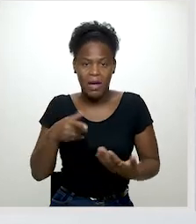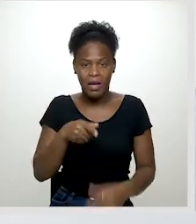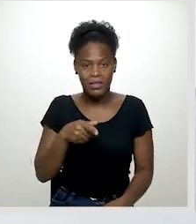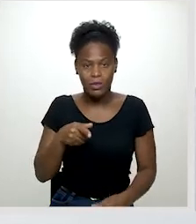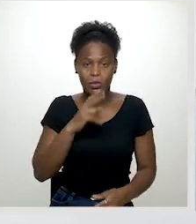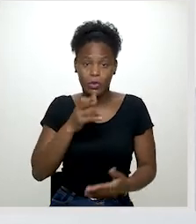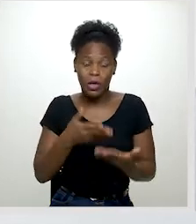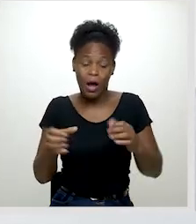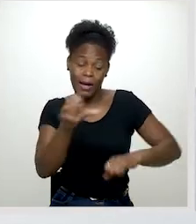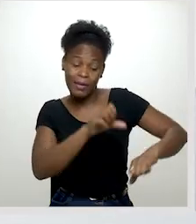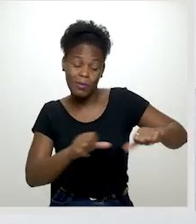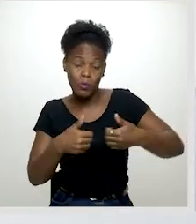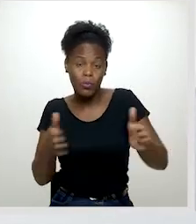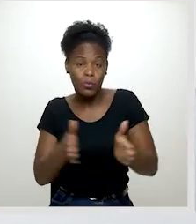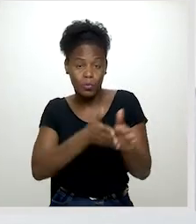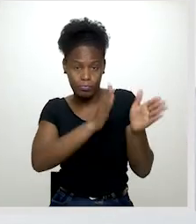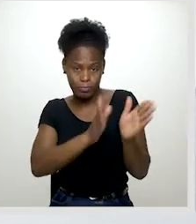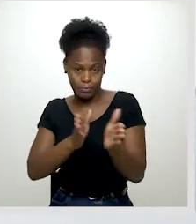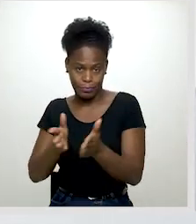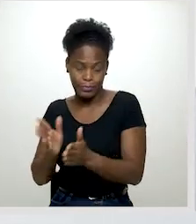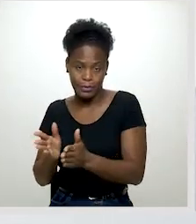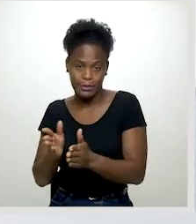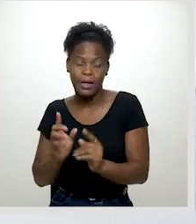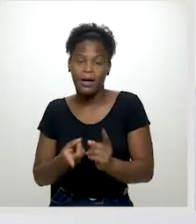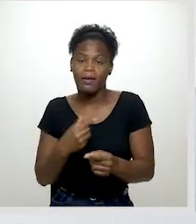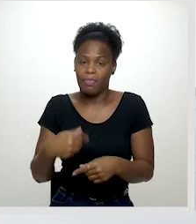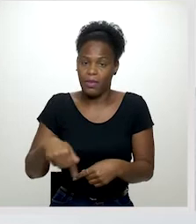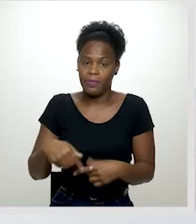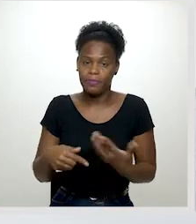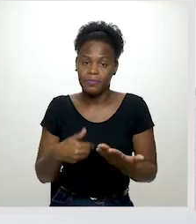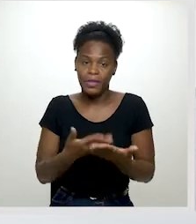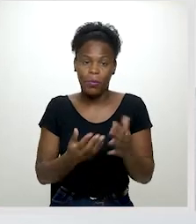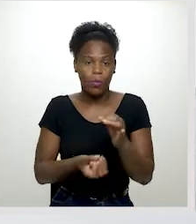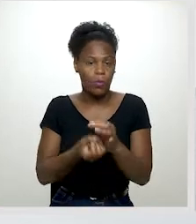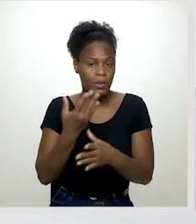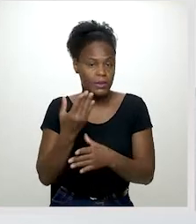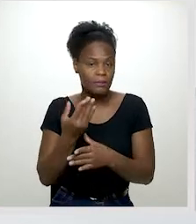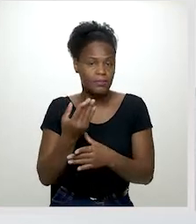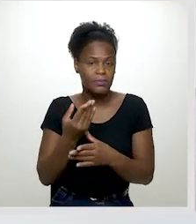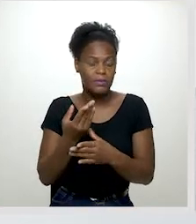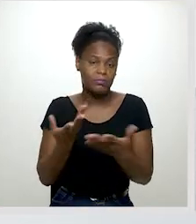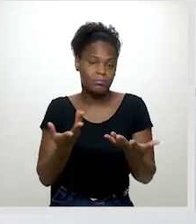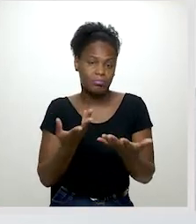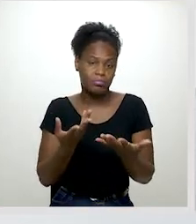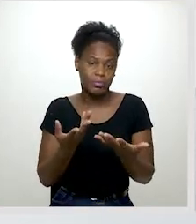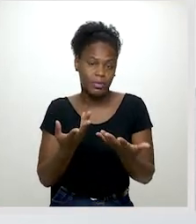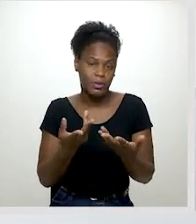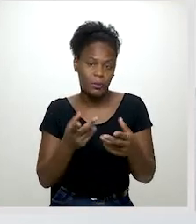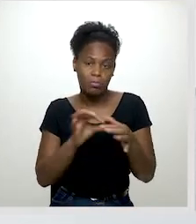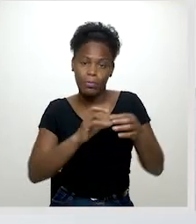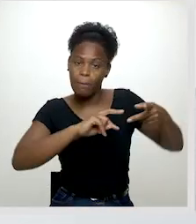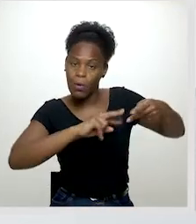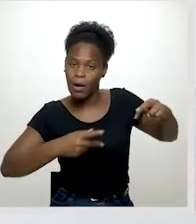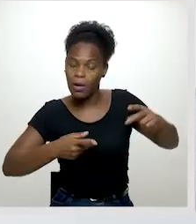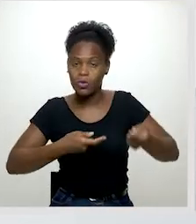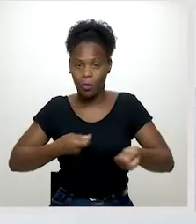todo esse processo é que teriam dado origem às moléculas orgânicas.